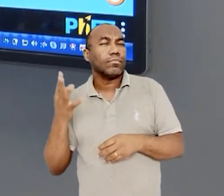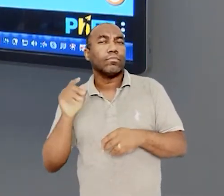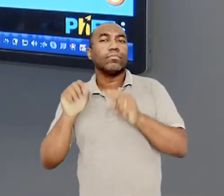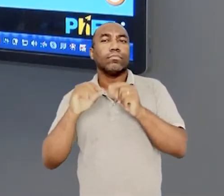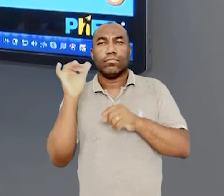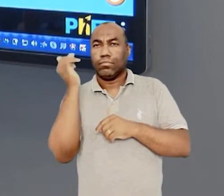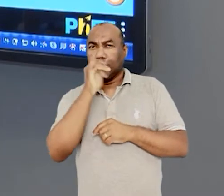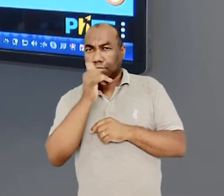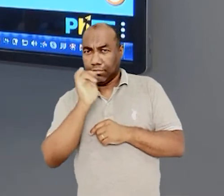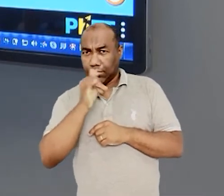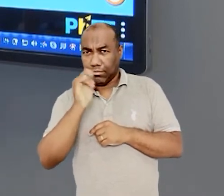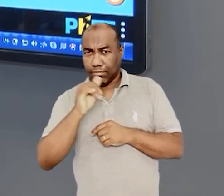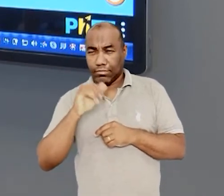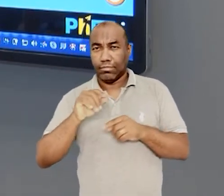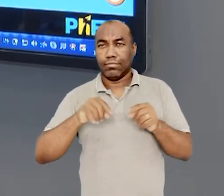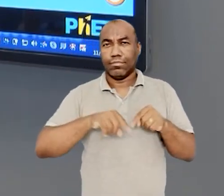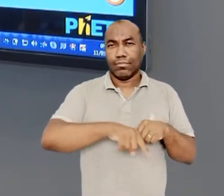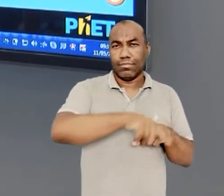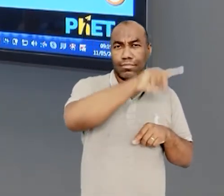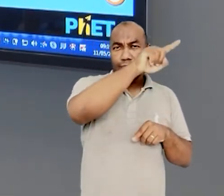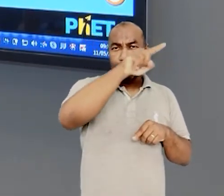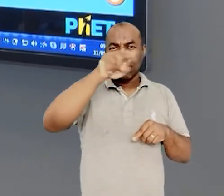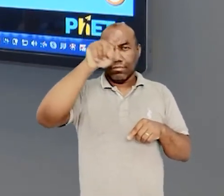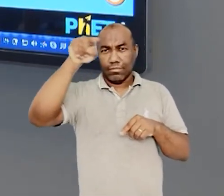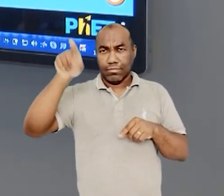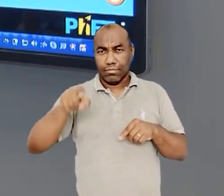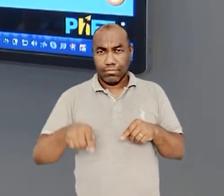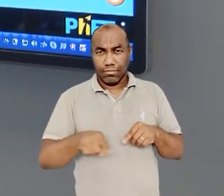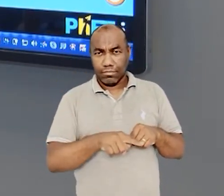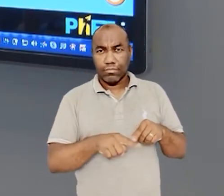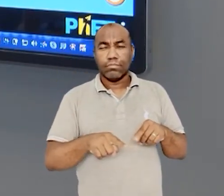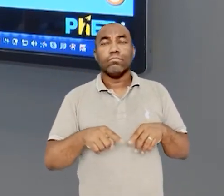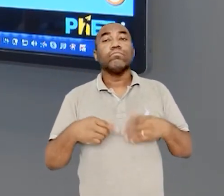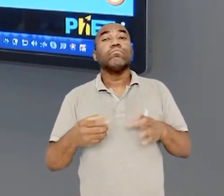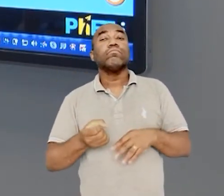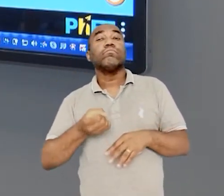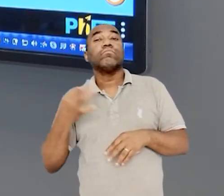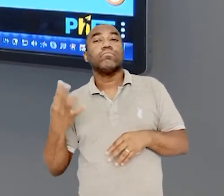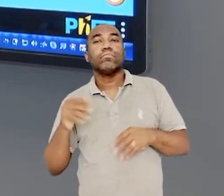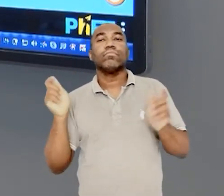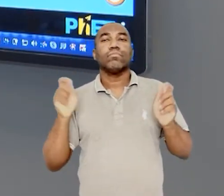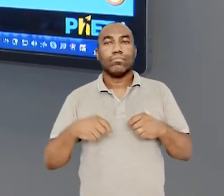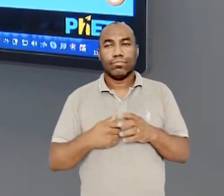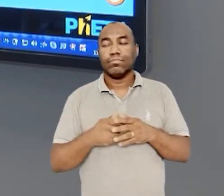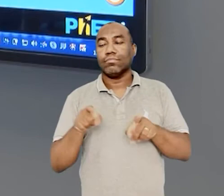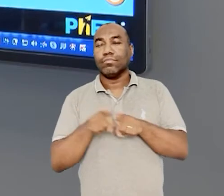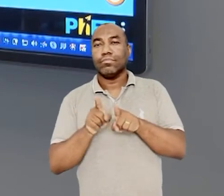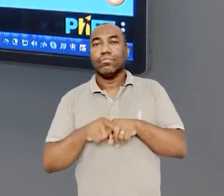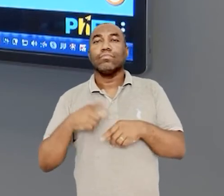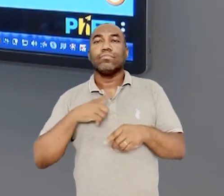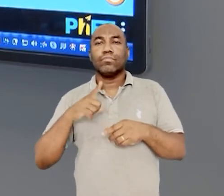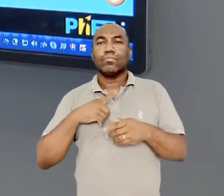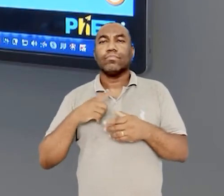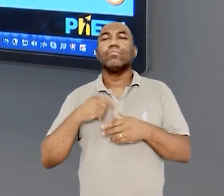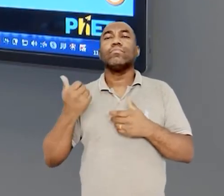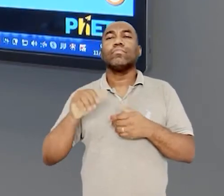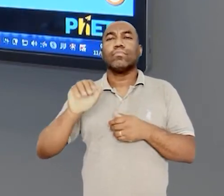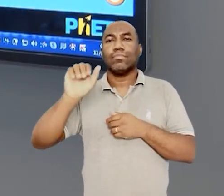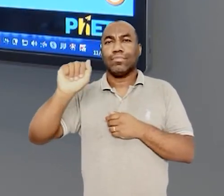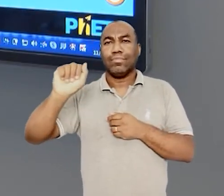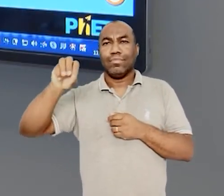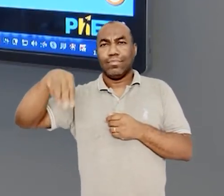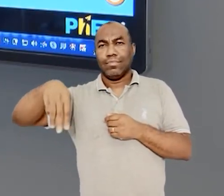de corrente elétrica pegando aqui um circuito chamado amperímetro, que é um dispositivo